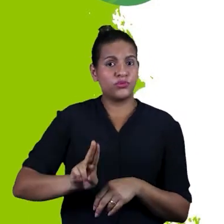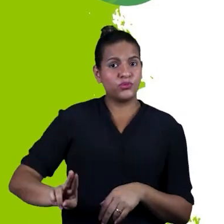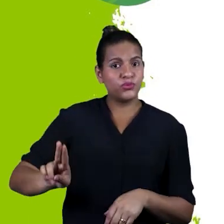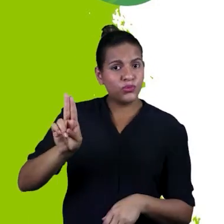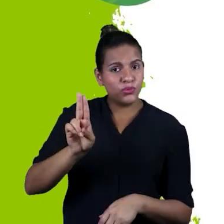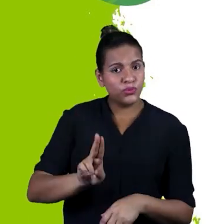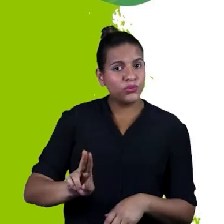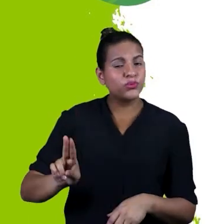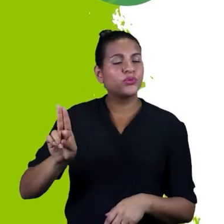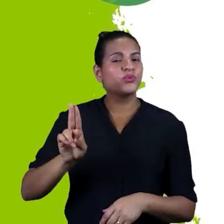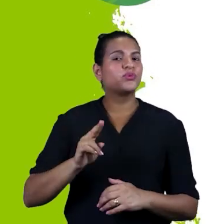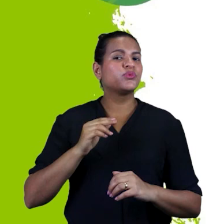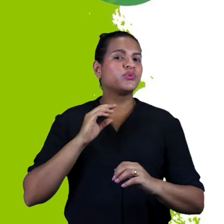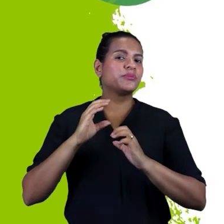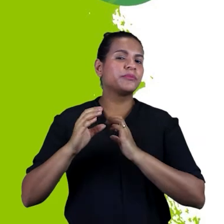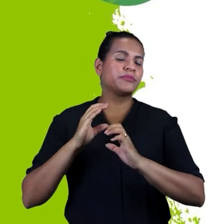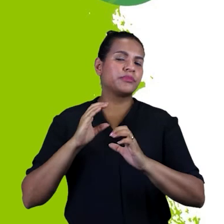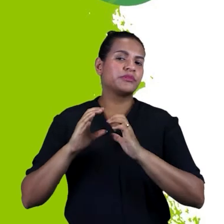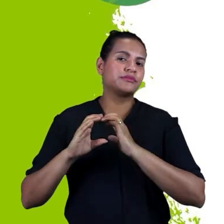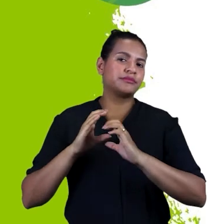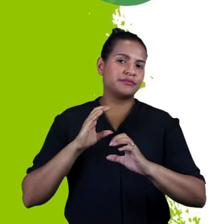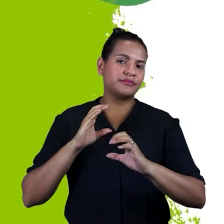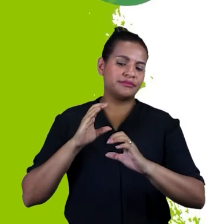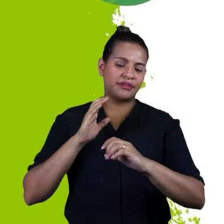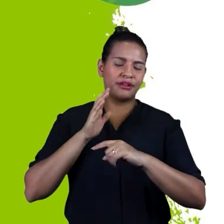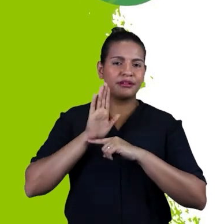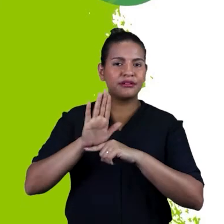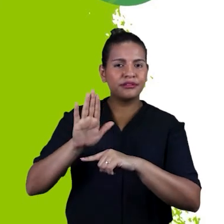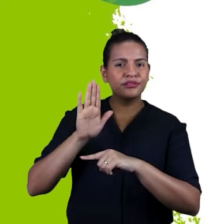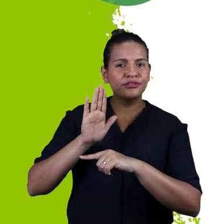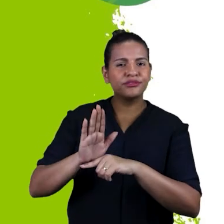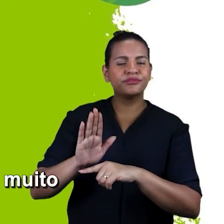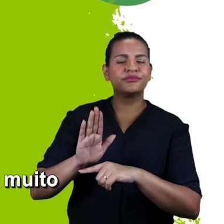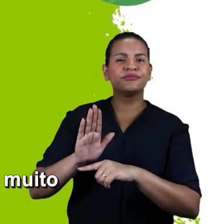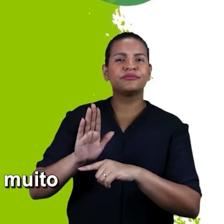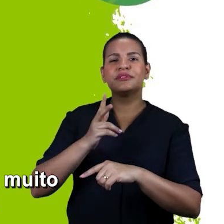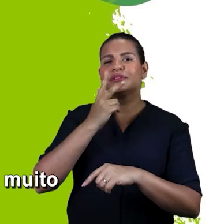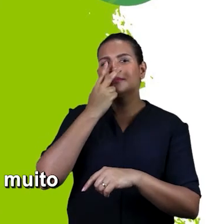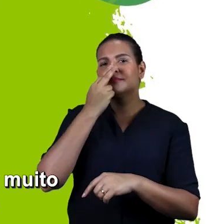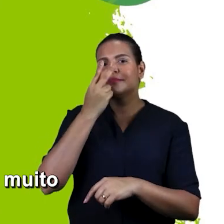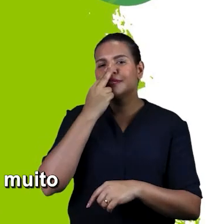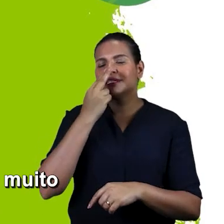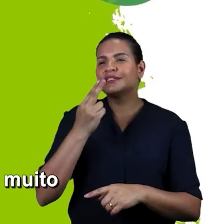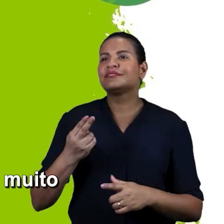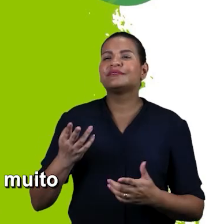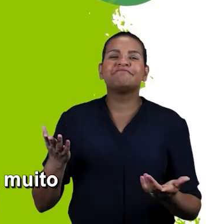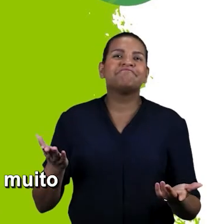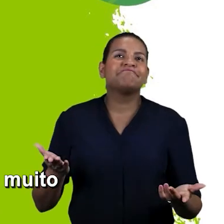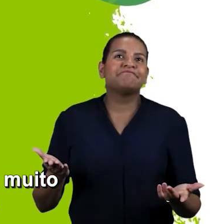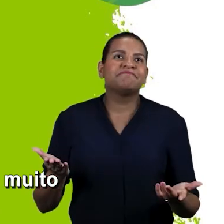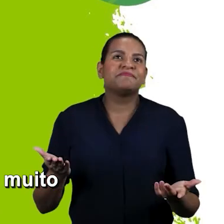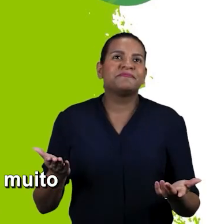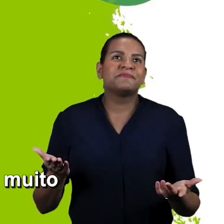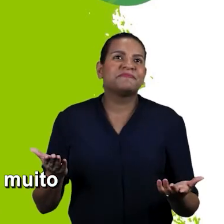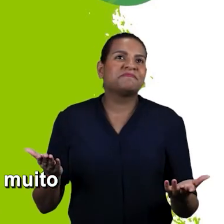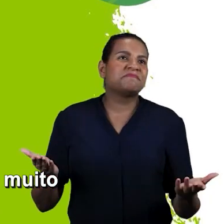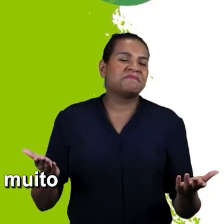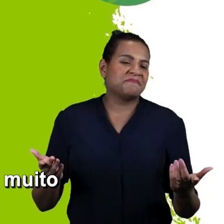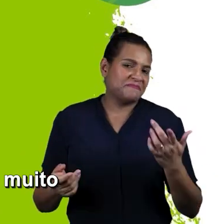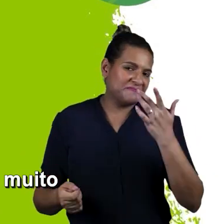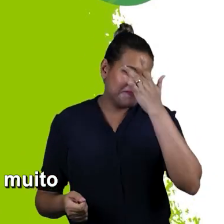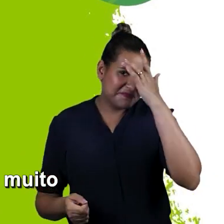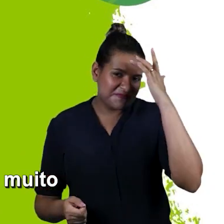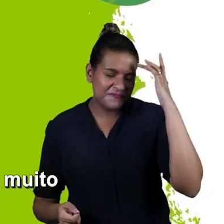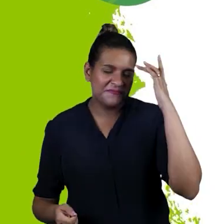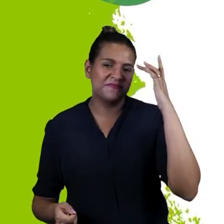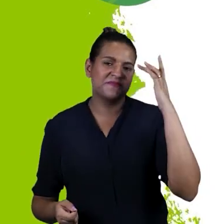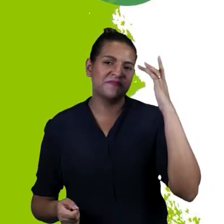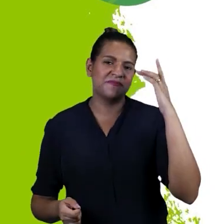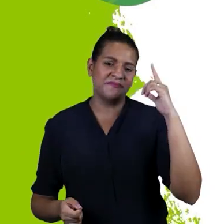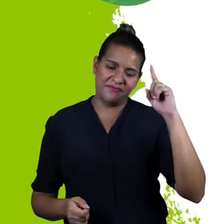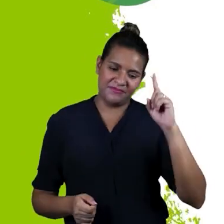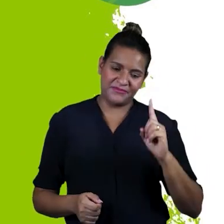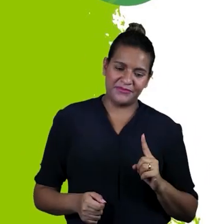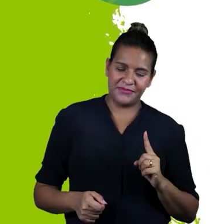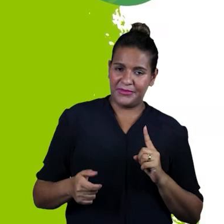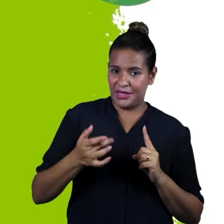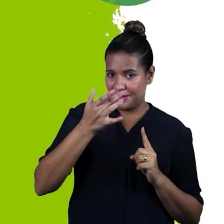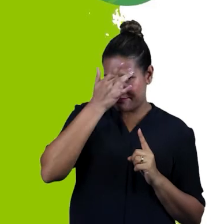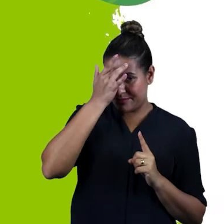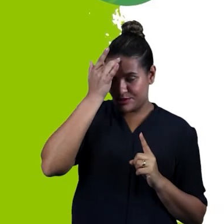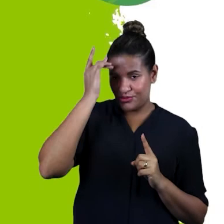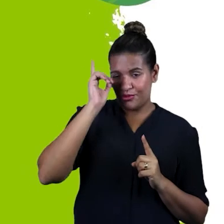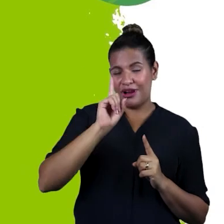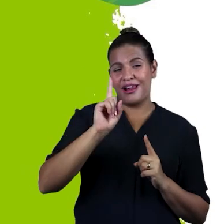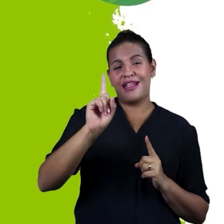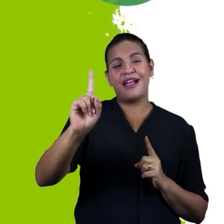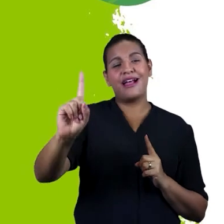visão de vocês em relação ao uso deles, né? Os meios de comunicação ajudaram muito no encurtamento da distância